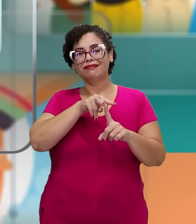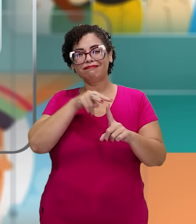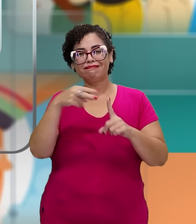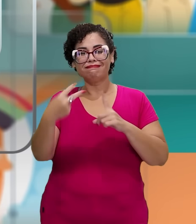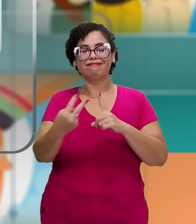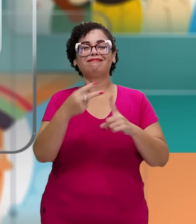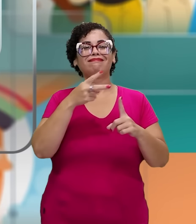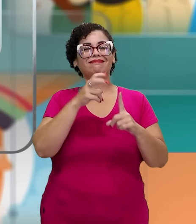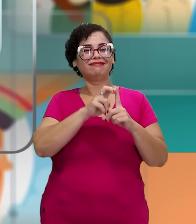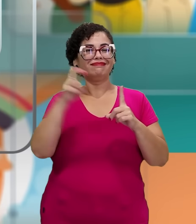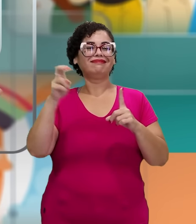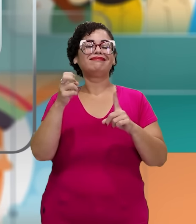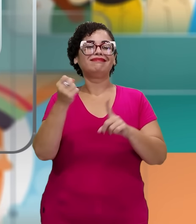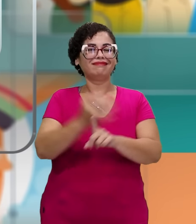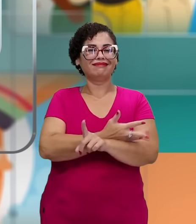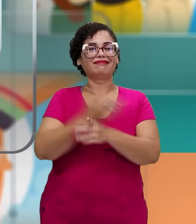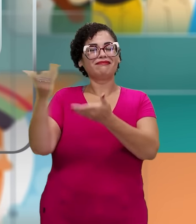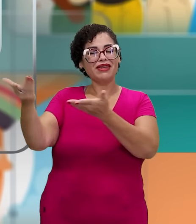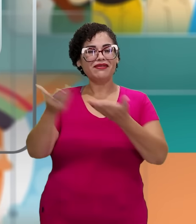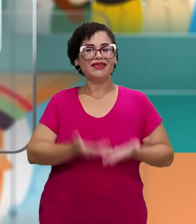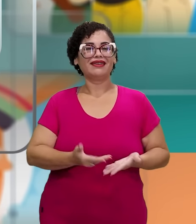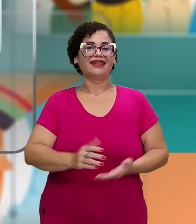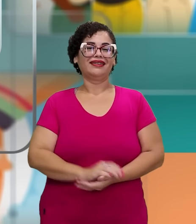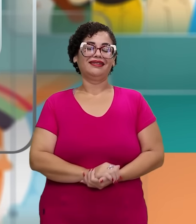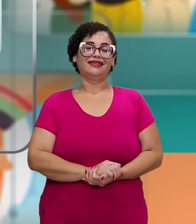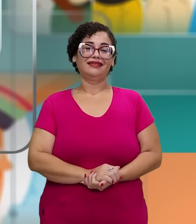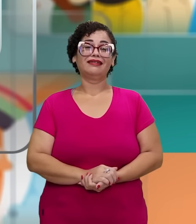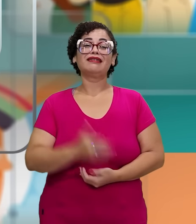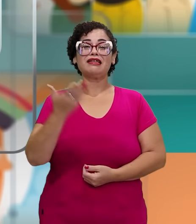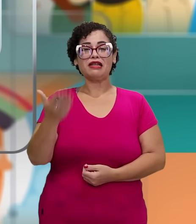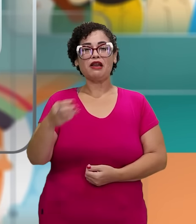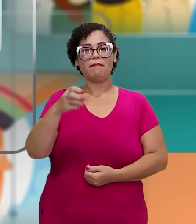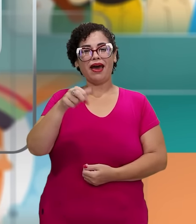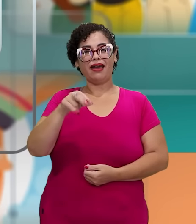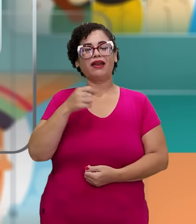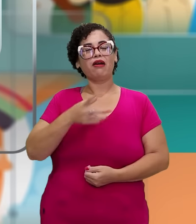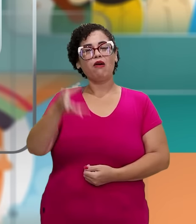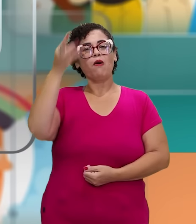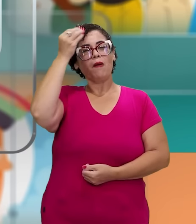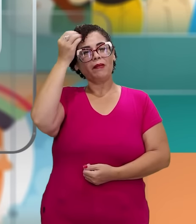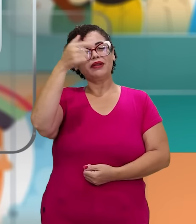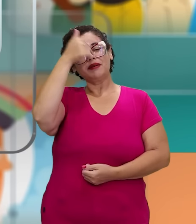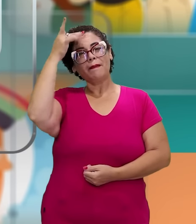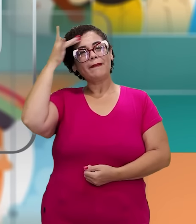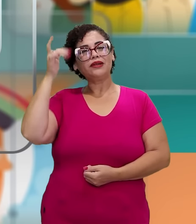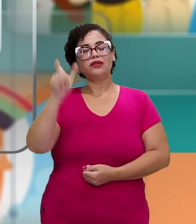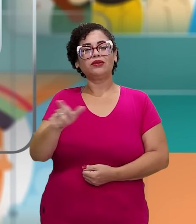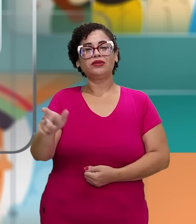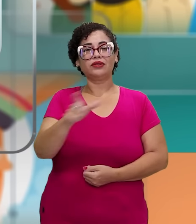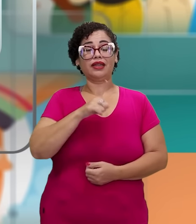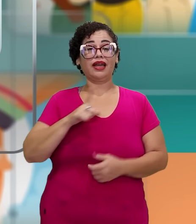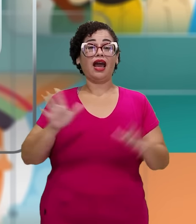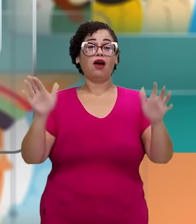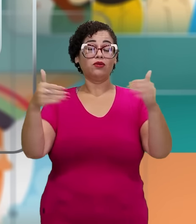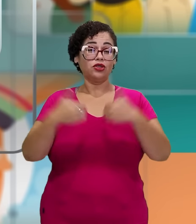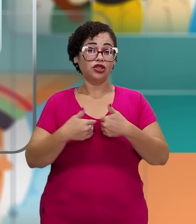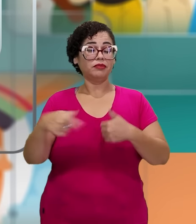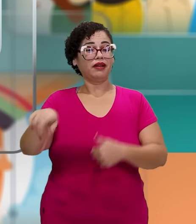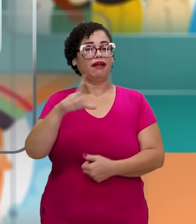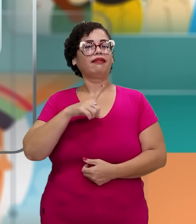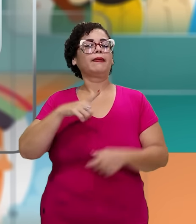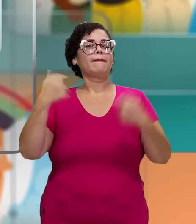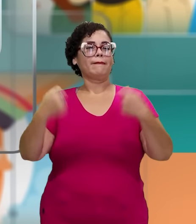socioemocional seja bem-vinda Maria Eduarda Maria Eduarda compreendemos que pessoas no espectro do autismo